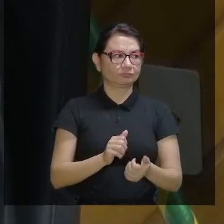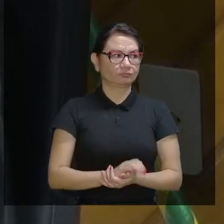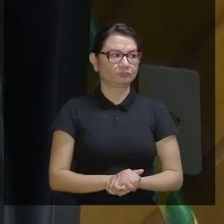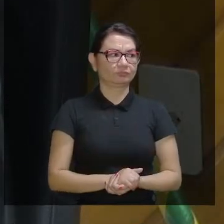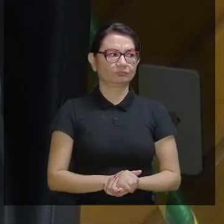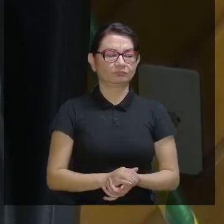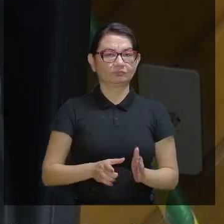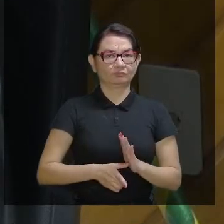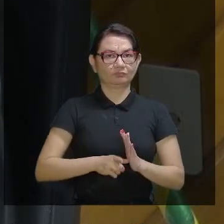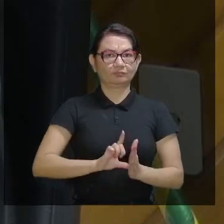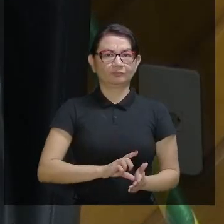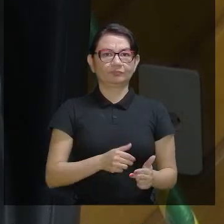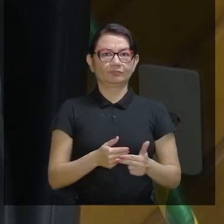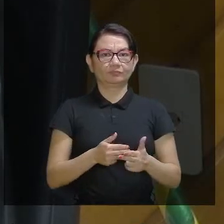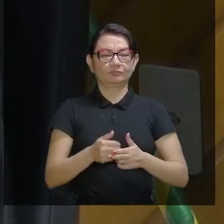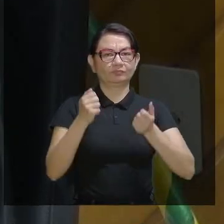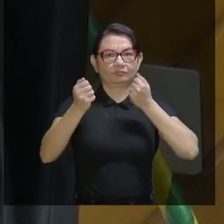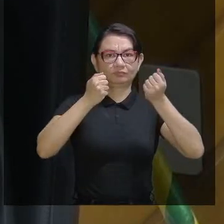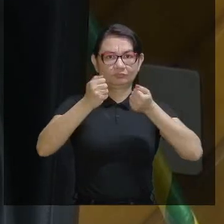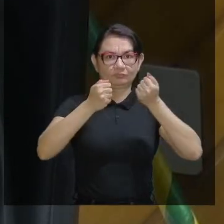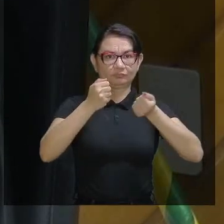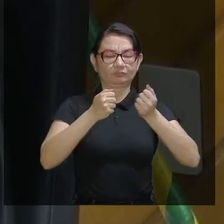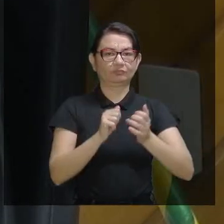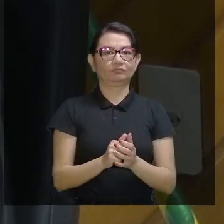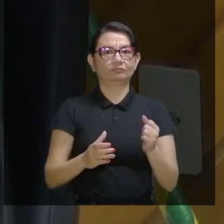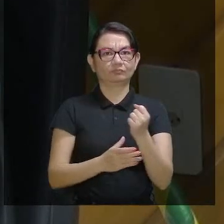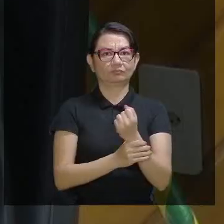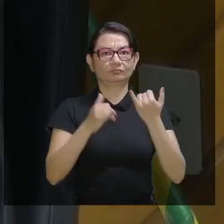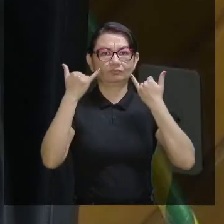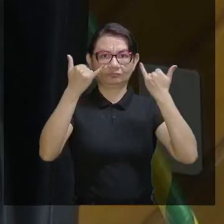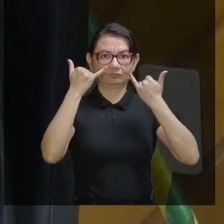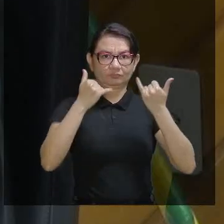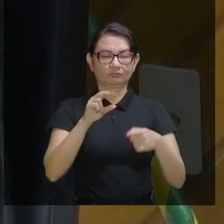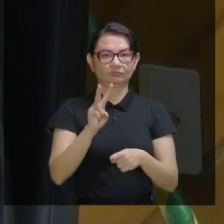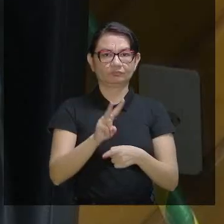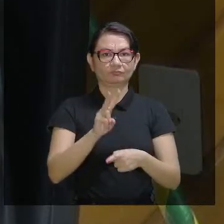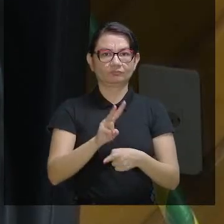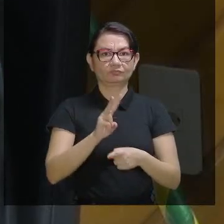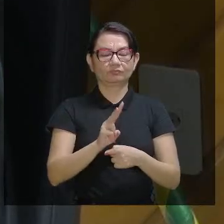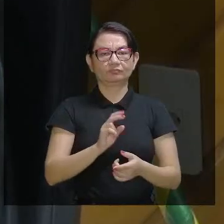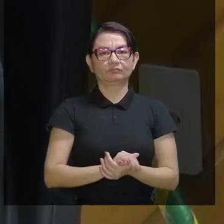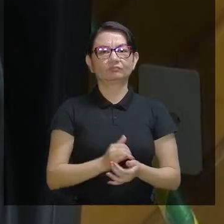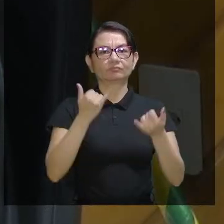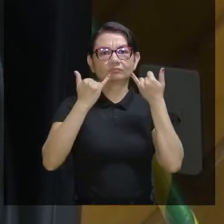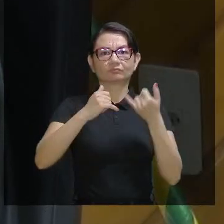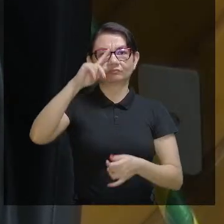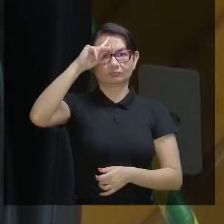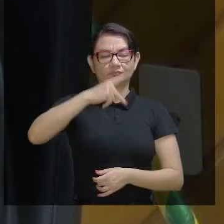ser previamente submetidos à avaliação quanto aos riscos de segurança de informação e à proteção de dados pessoais.